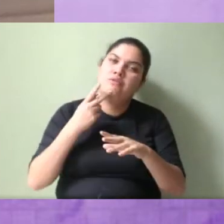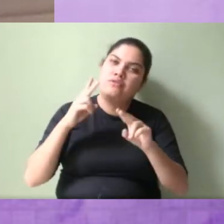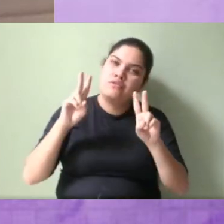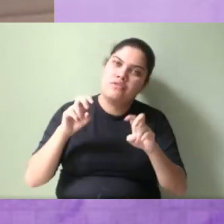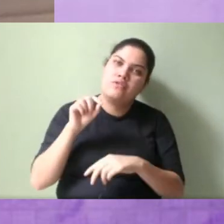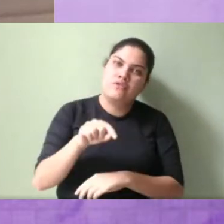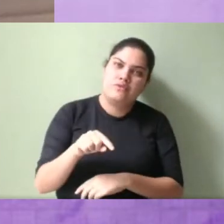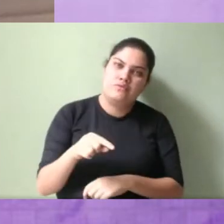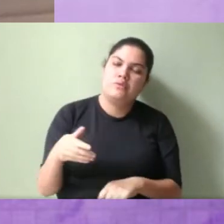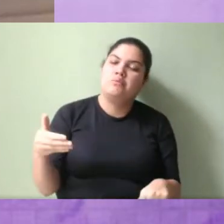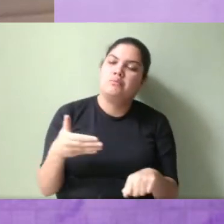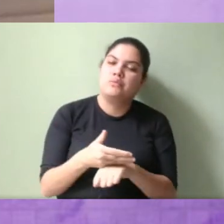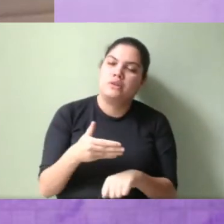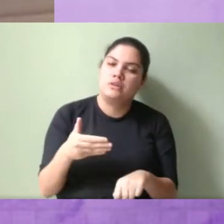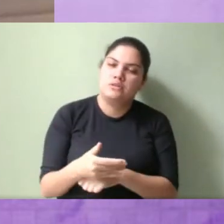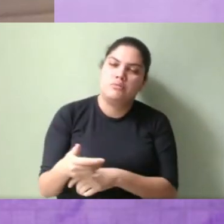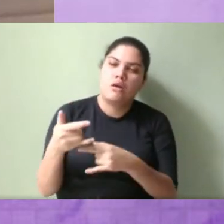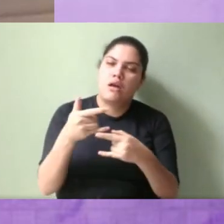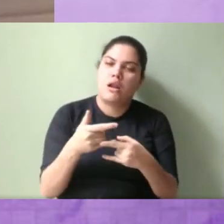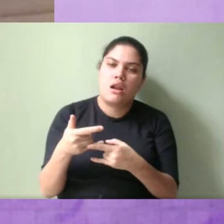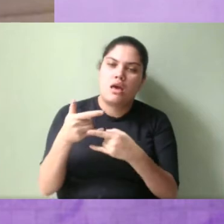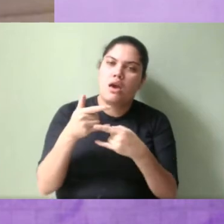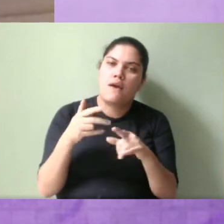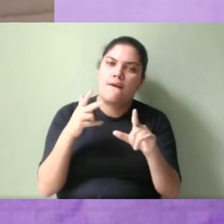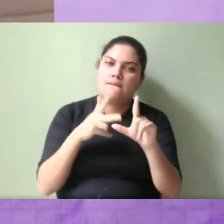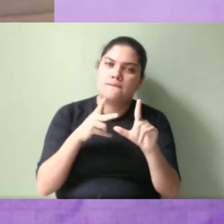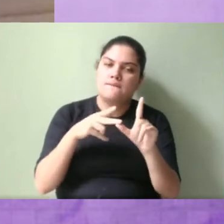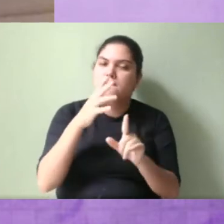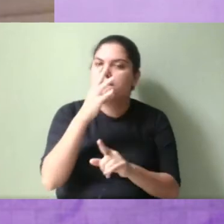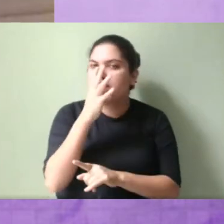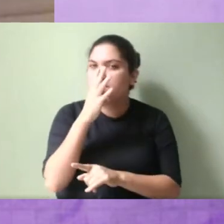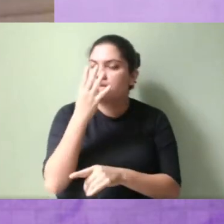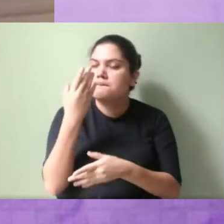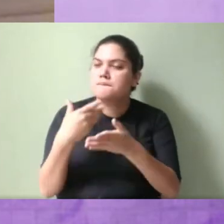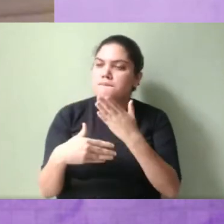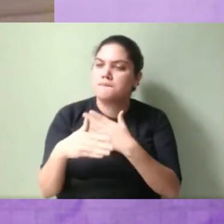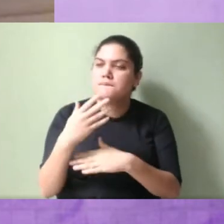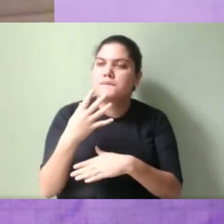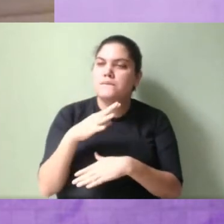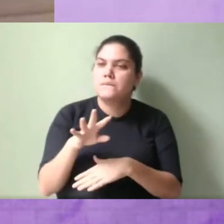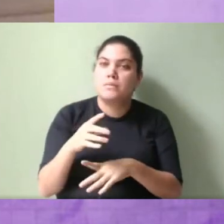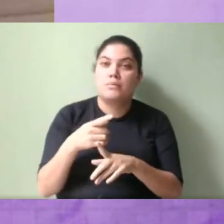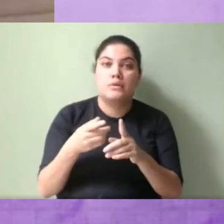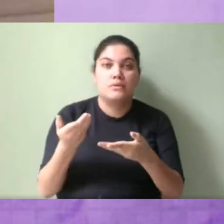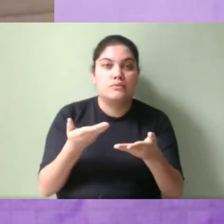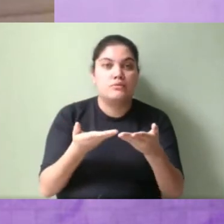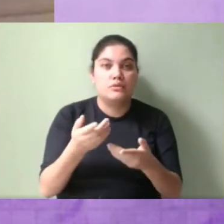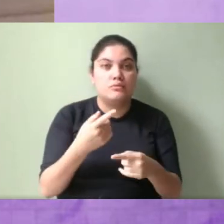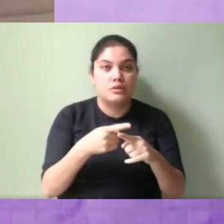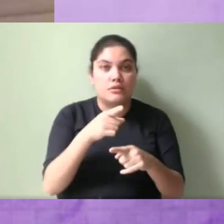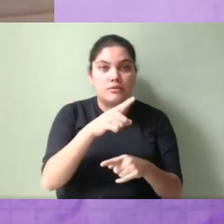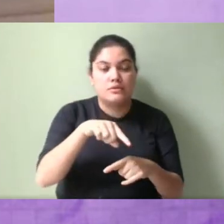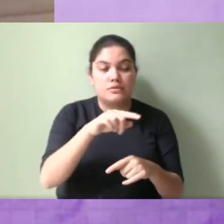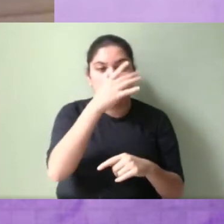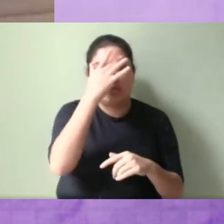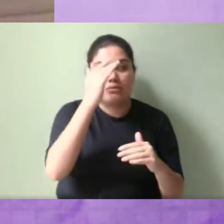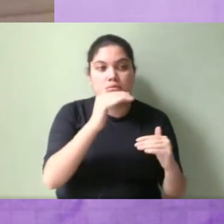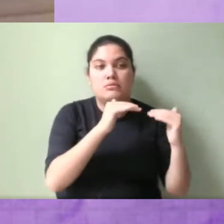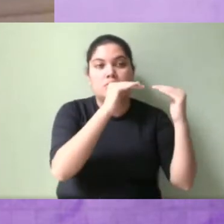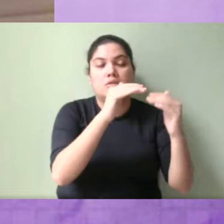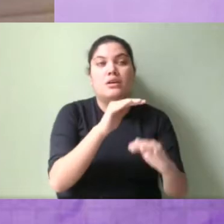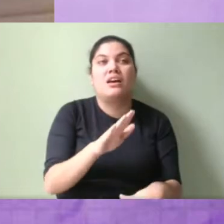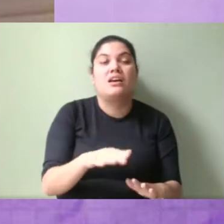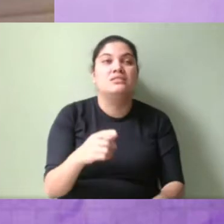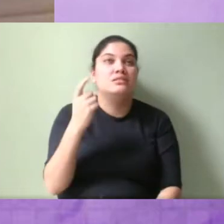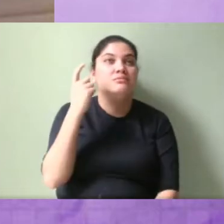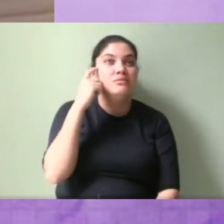incitar essas garotas a responder, porque certamente em outros canais que não são da universidade elas falam disso. Elas participam de uma live de